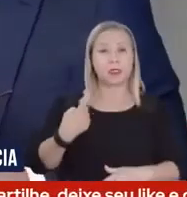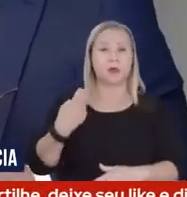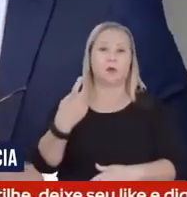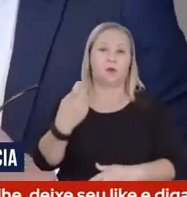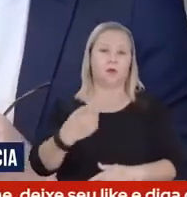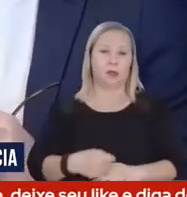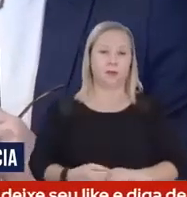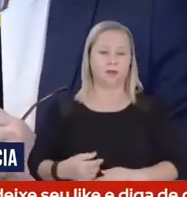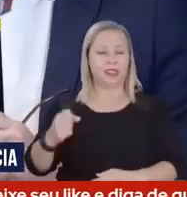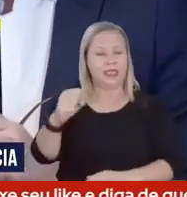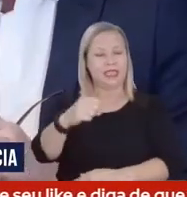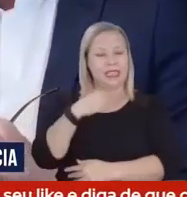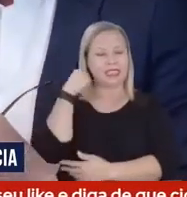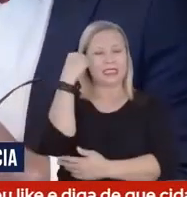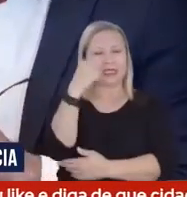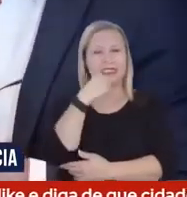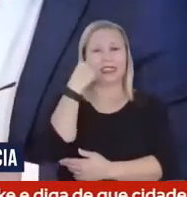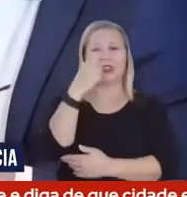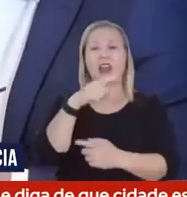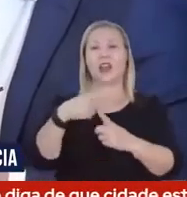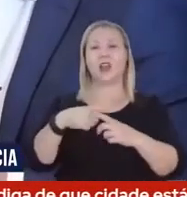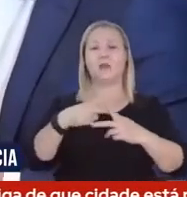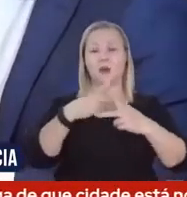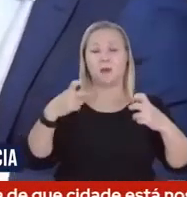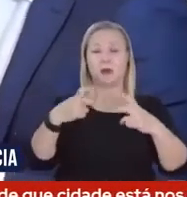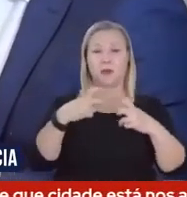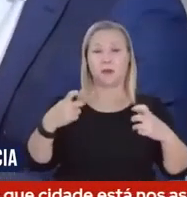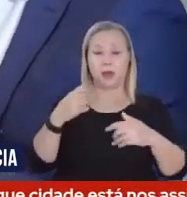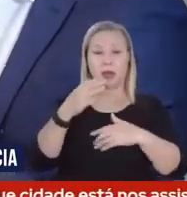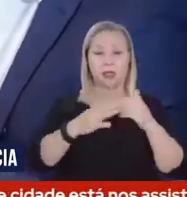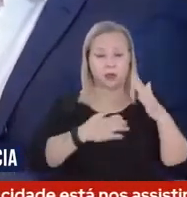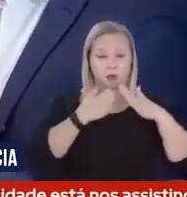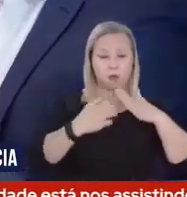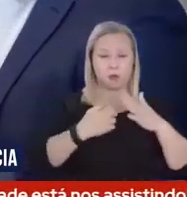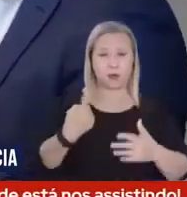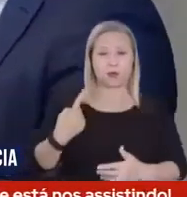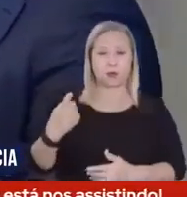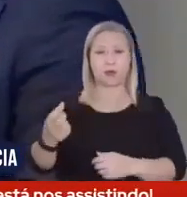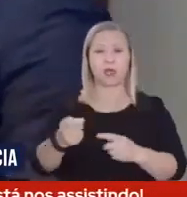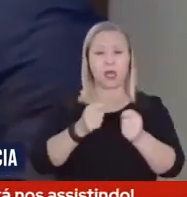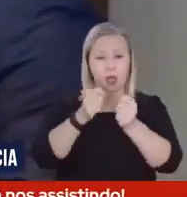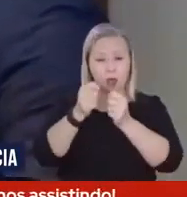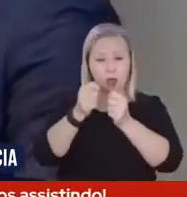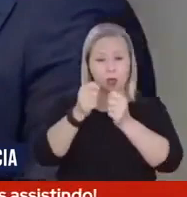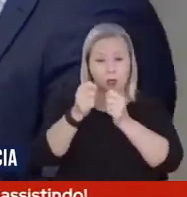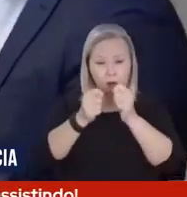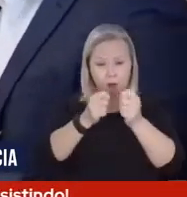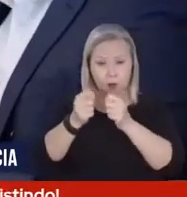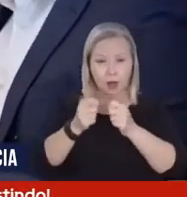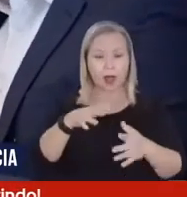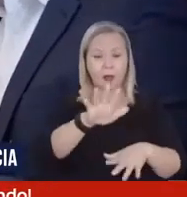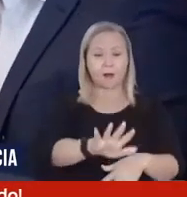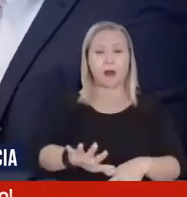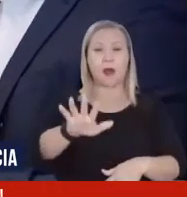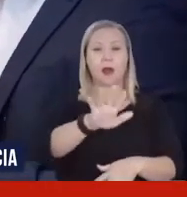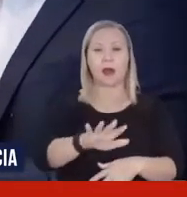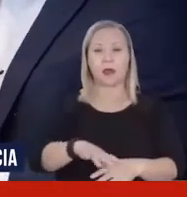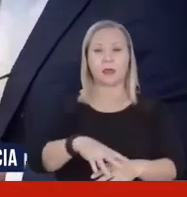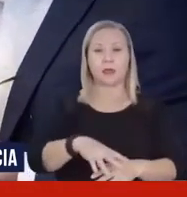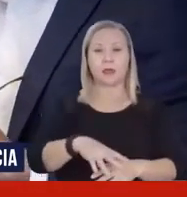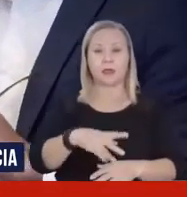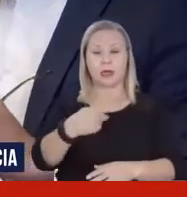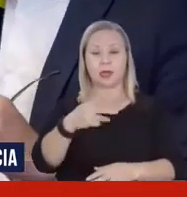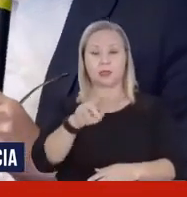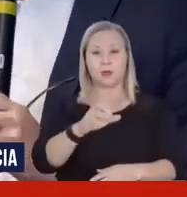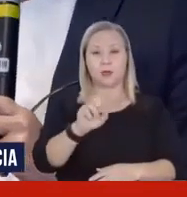a Petrobras, como operadora única, ela que controlava os campos de pré-sal, determinava as compras. Então, creio